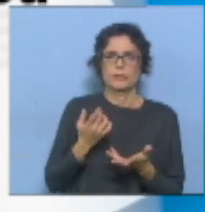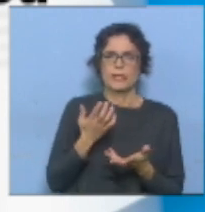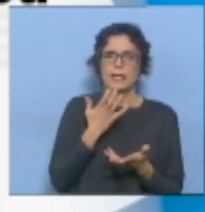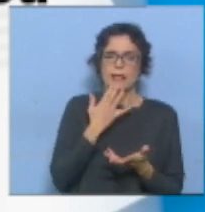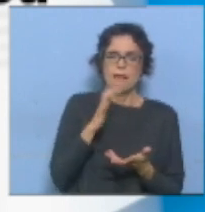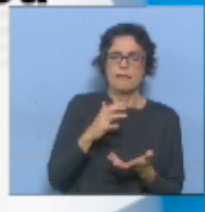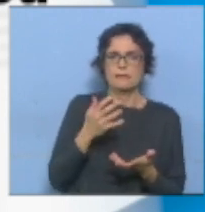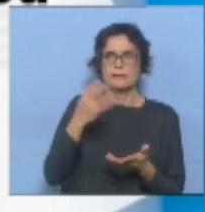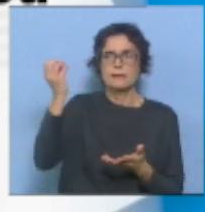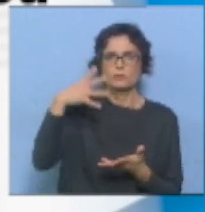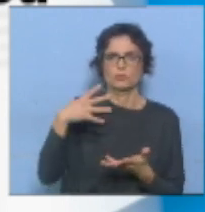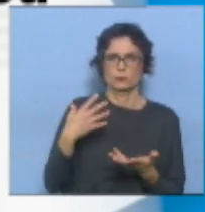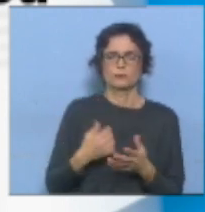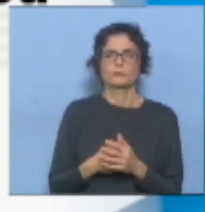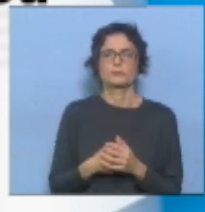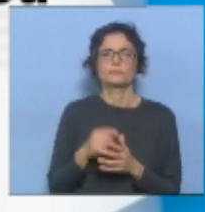Esta frase fez-me lembrar a